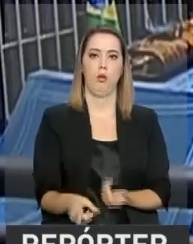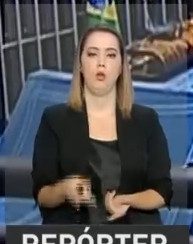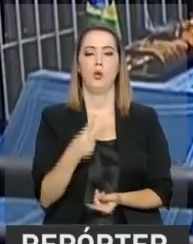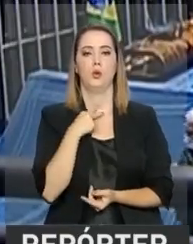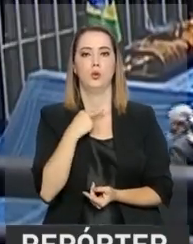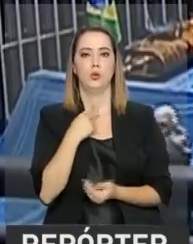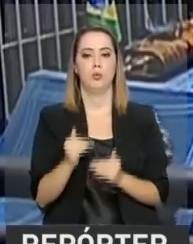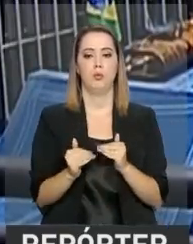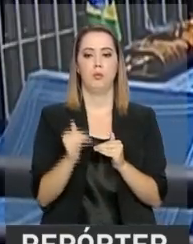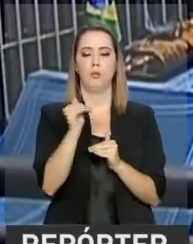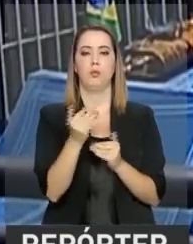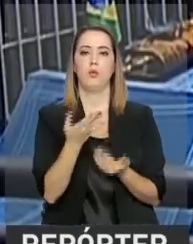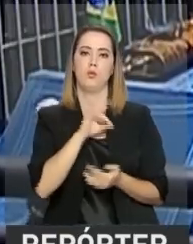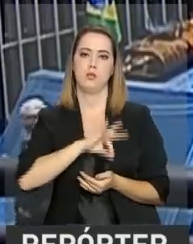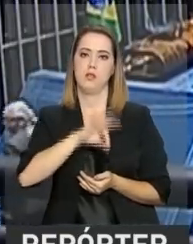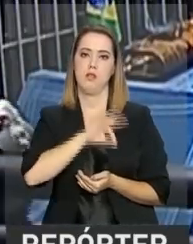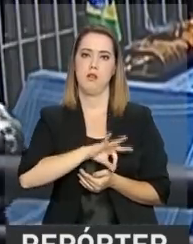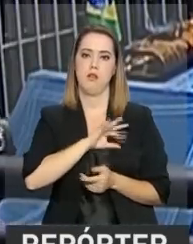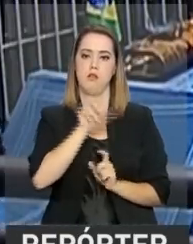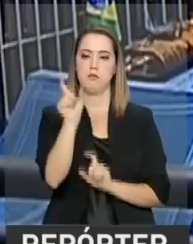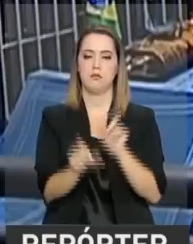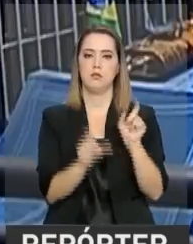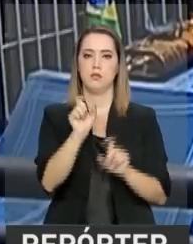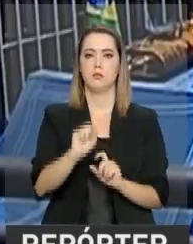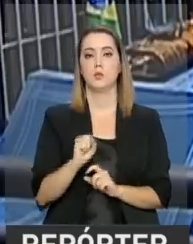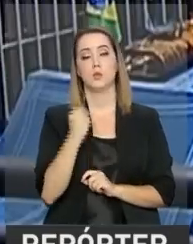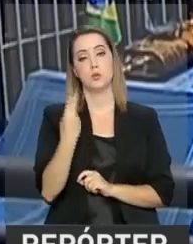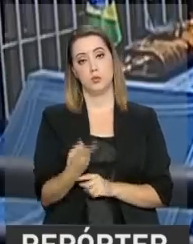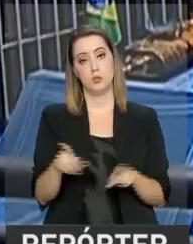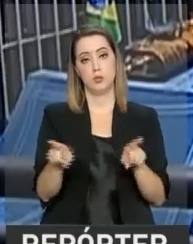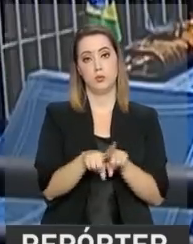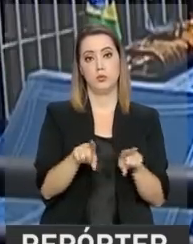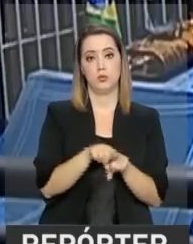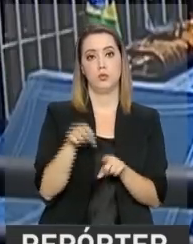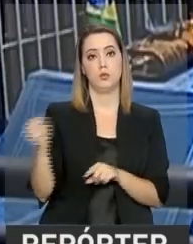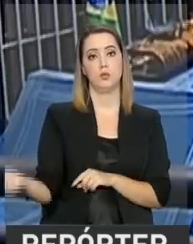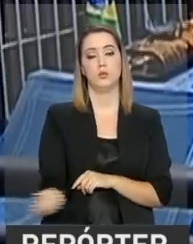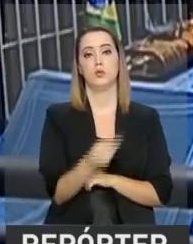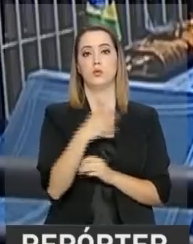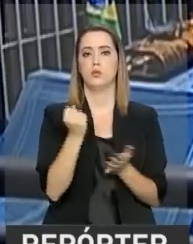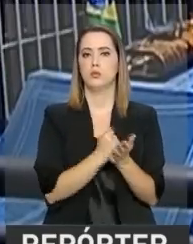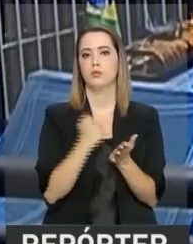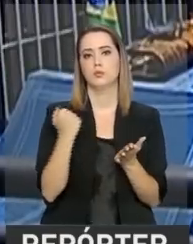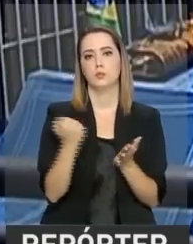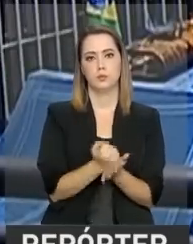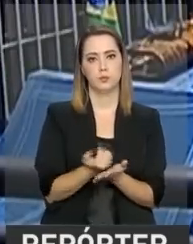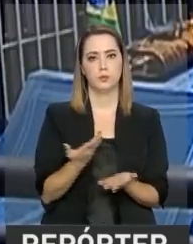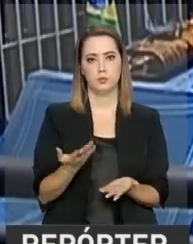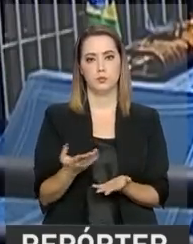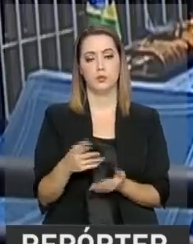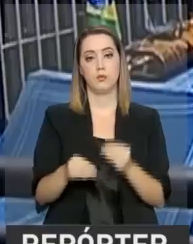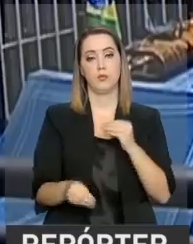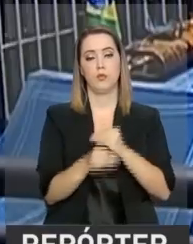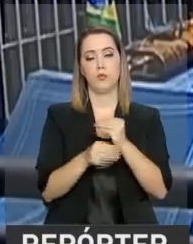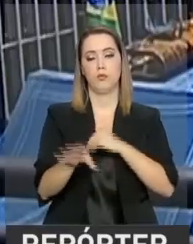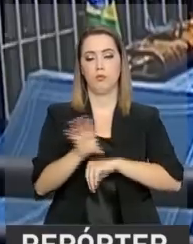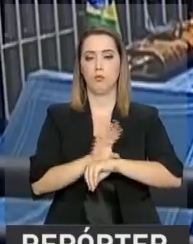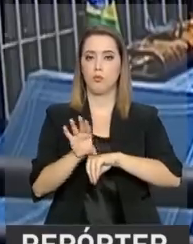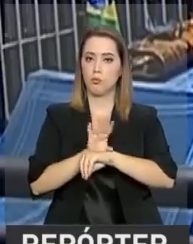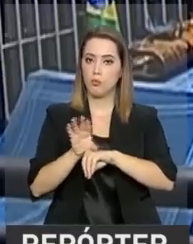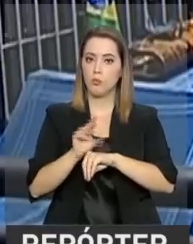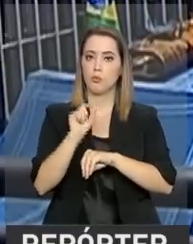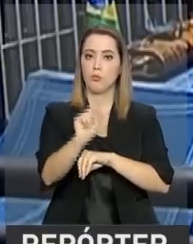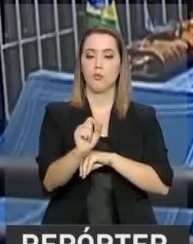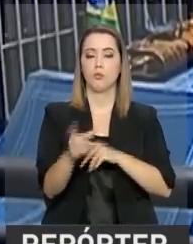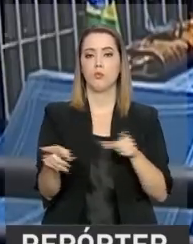poder reajustar os salários dos servidores ou mesmo fazer novas contratações. A PEC que estabelece um teto para